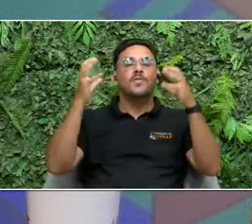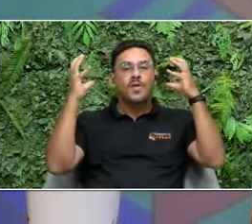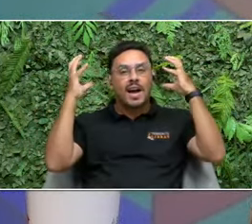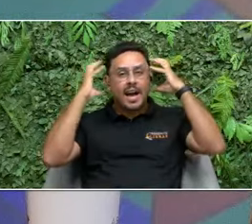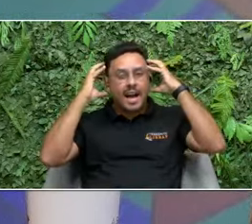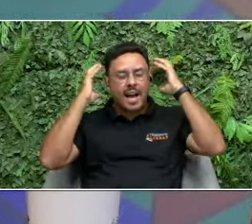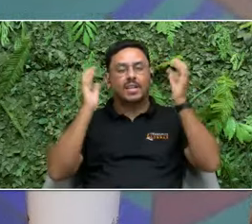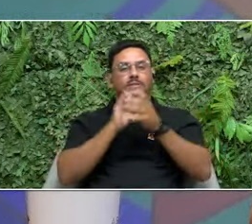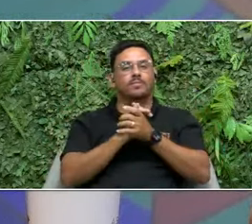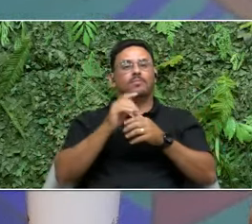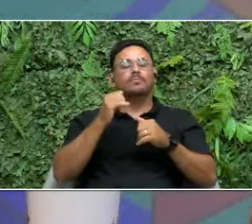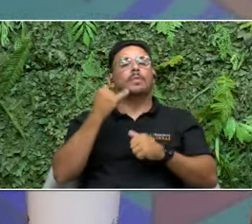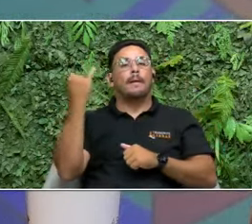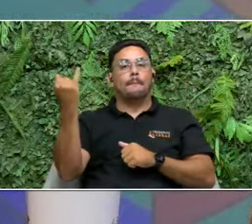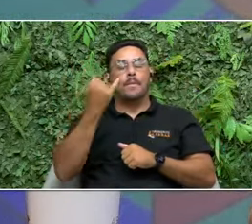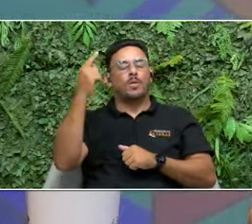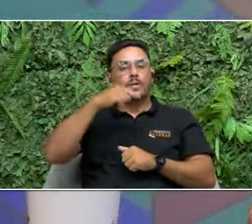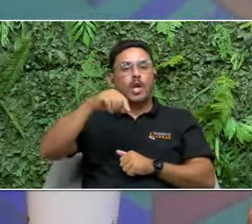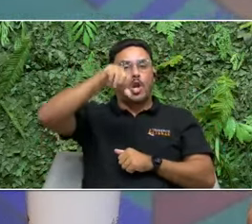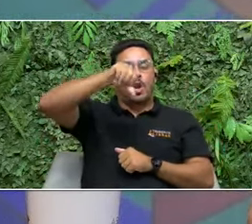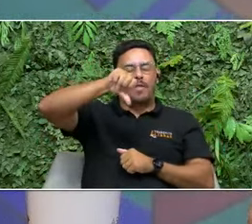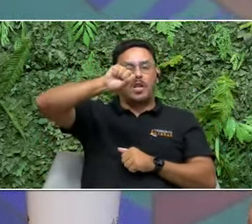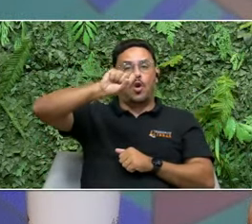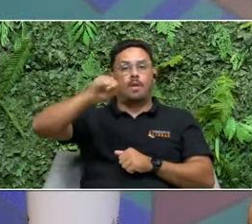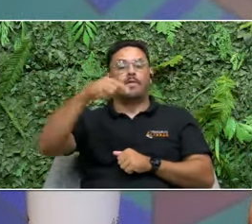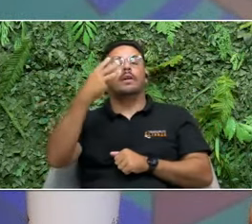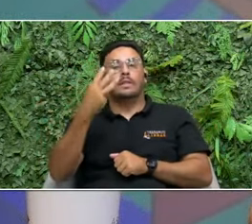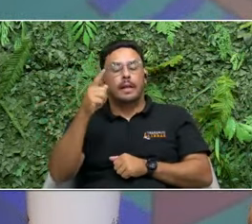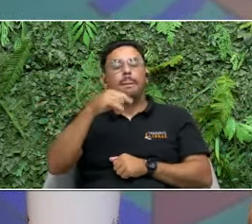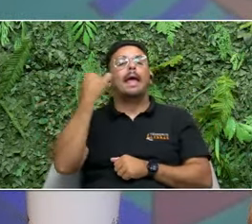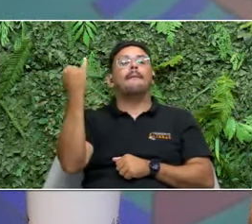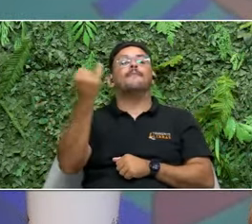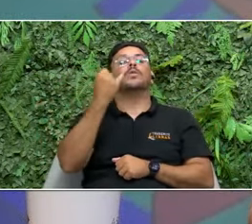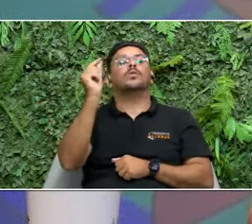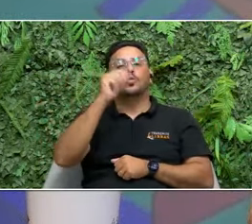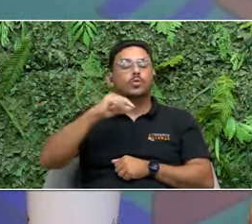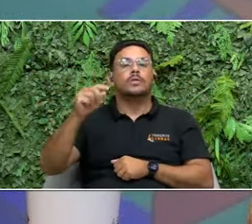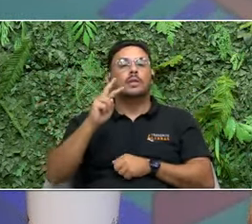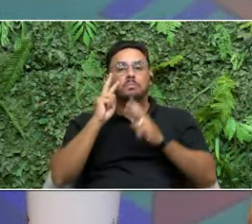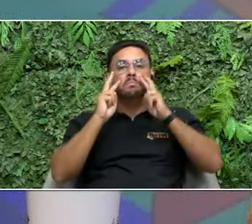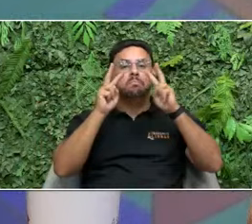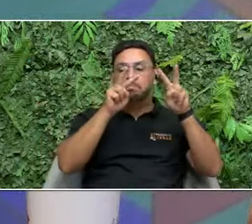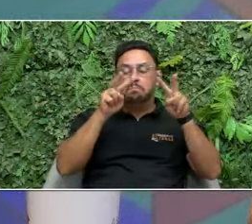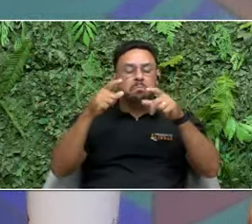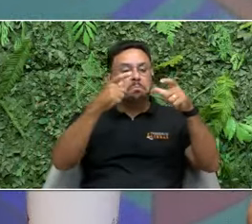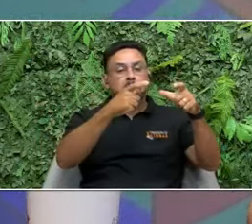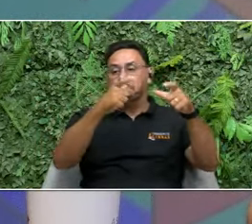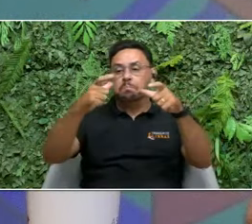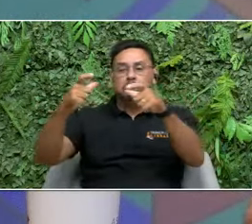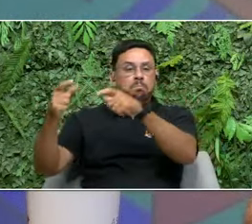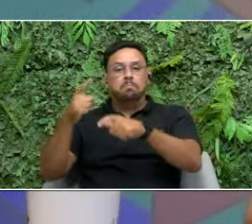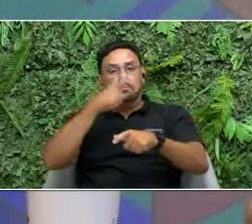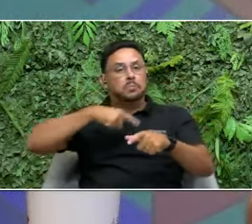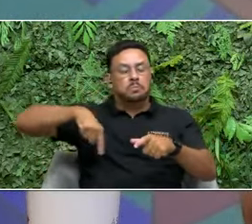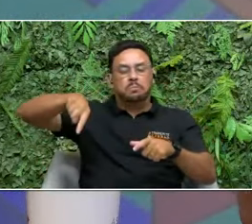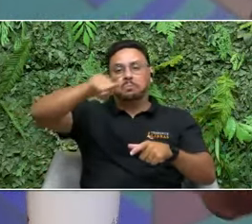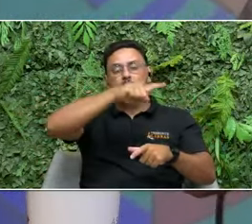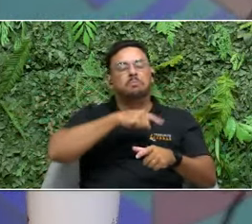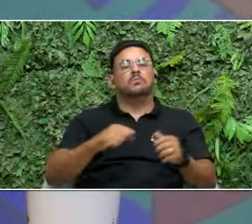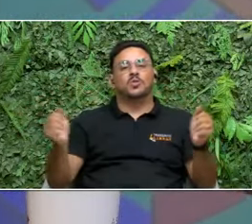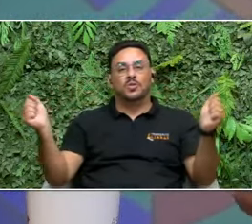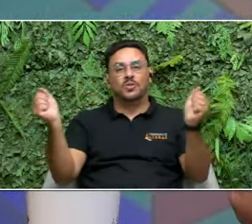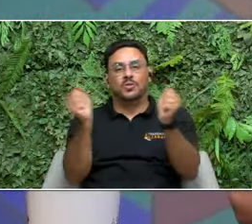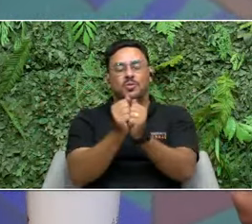rádio importante 98.3 o importante é que onde você estiver nós estaremos sempre com